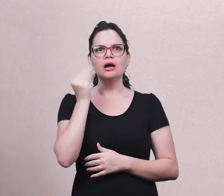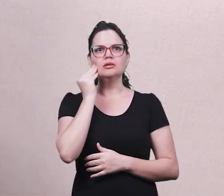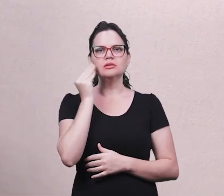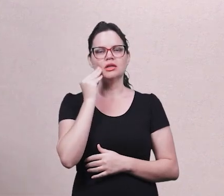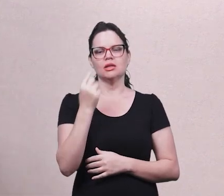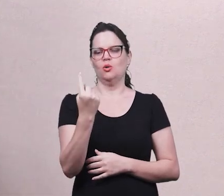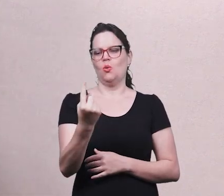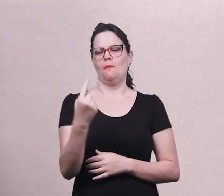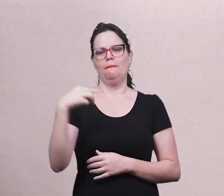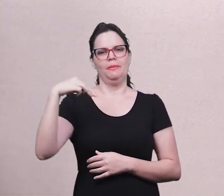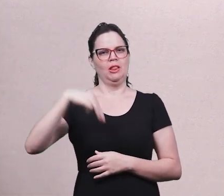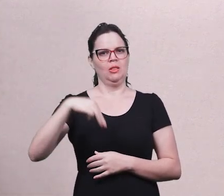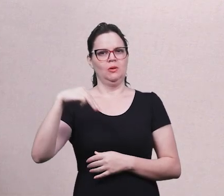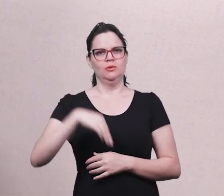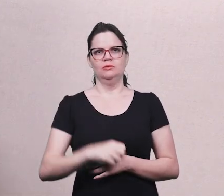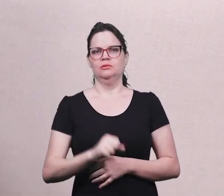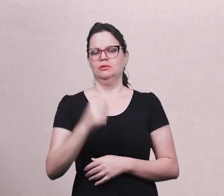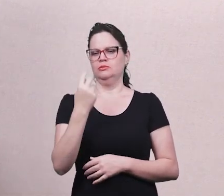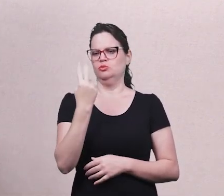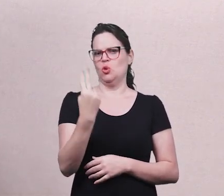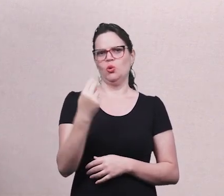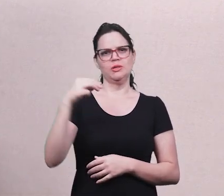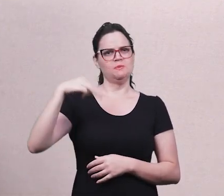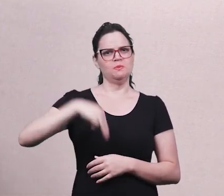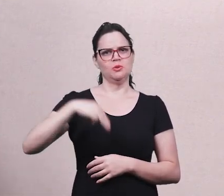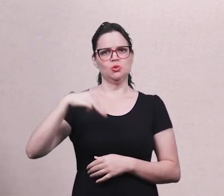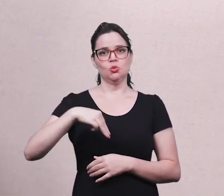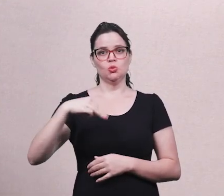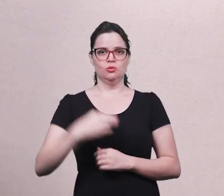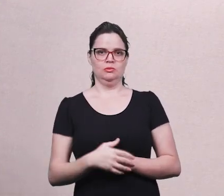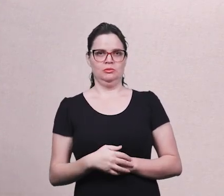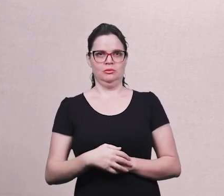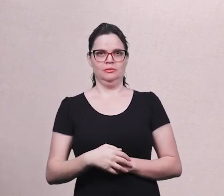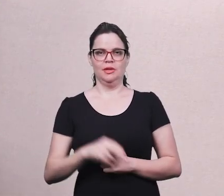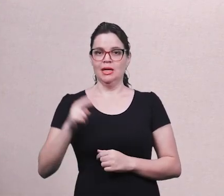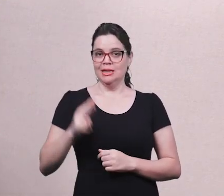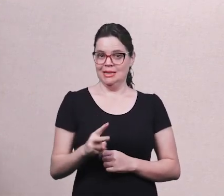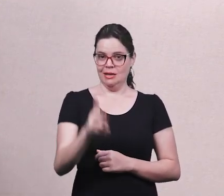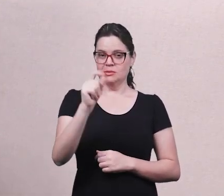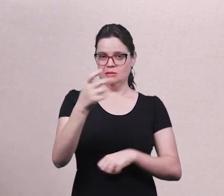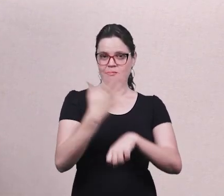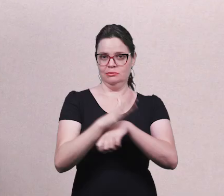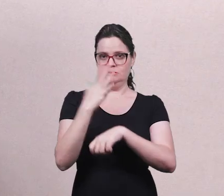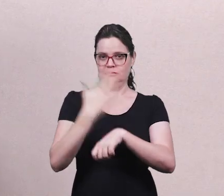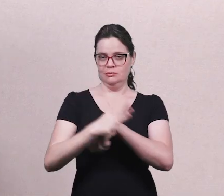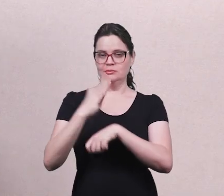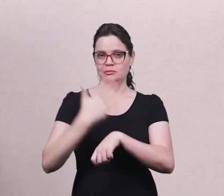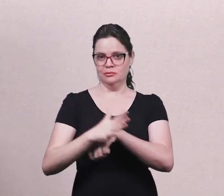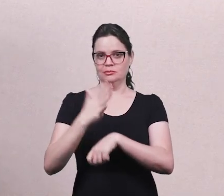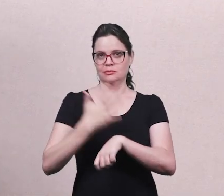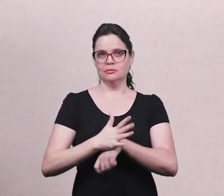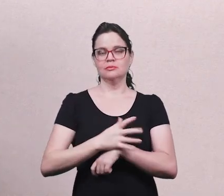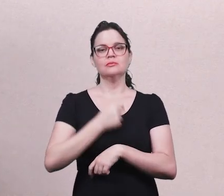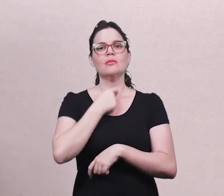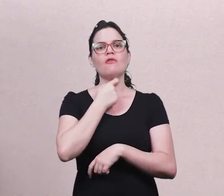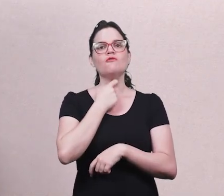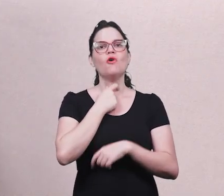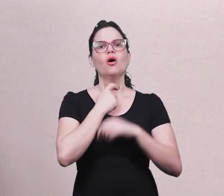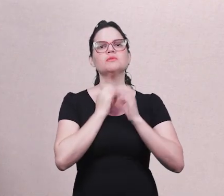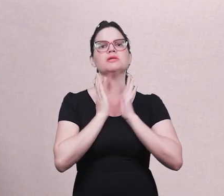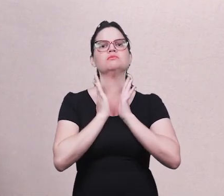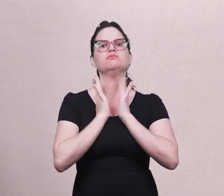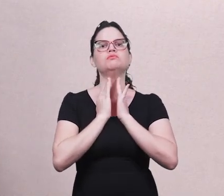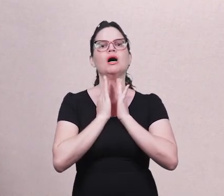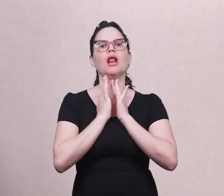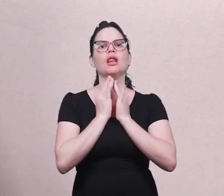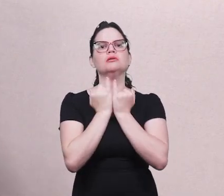Você vai fazer aí 1 minuto, 2 minutos. É importante que sempre quando você faz algum exercício vocal,